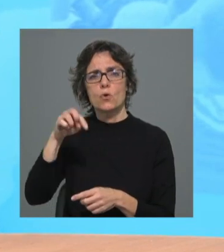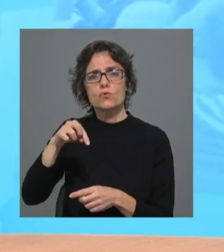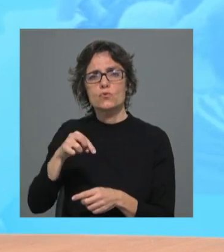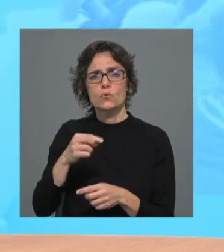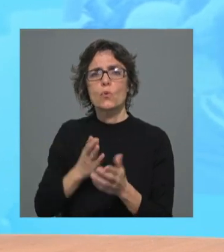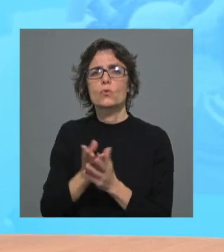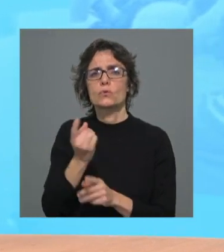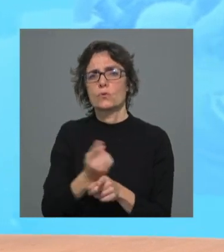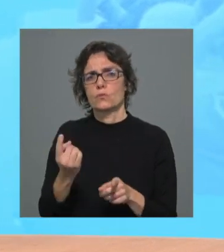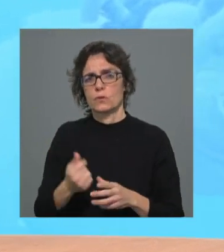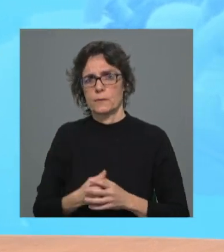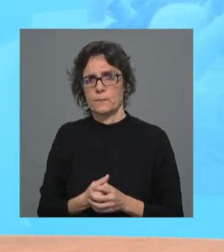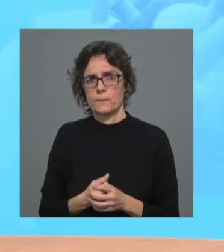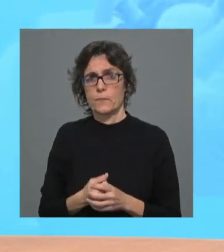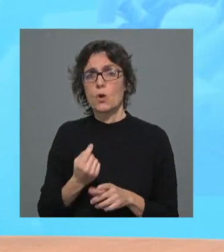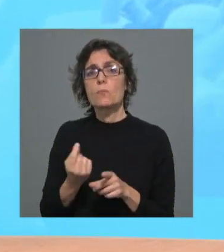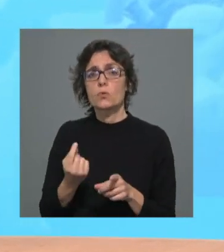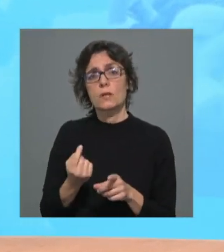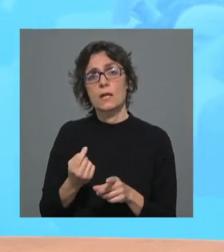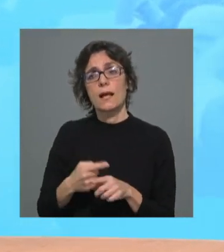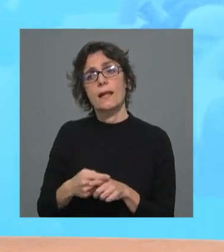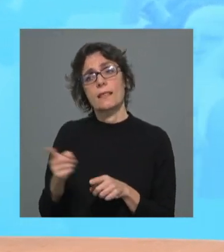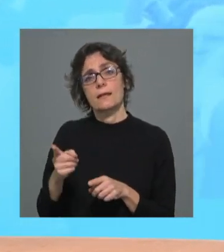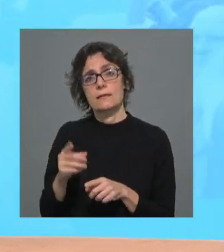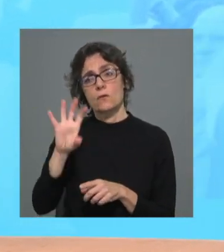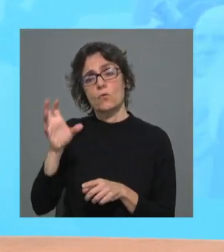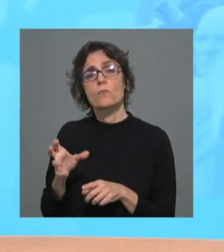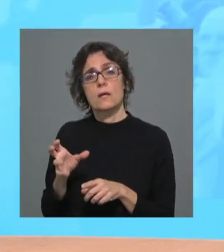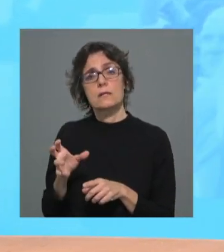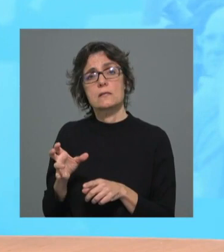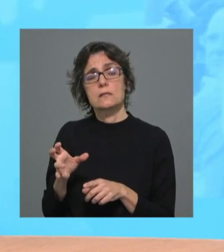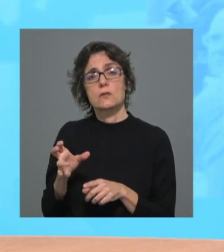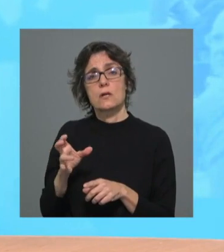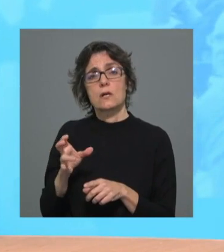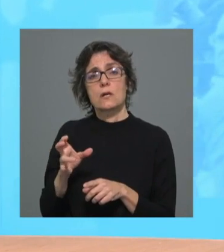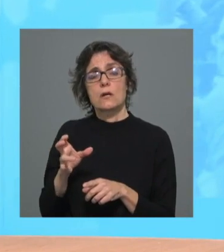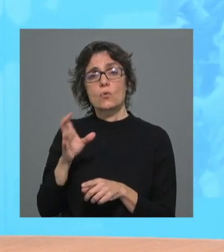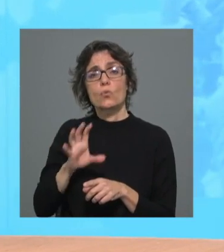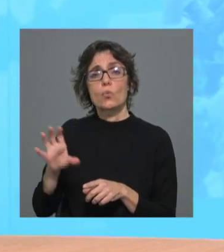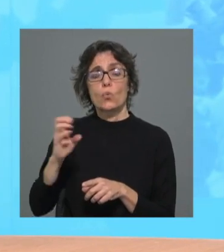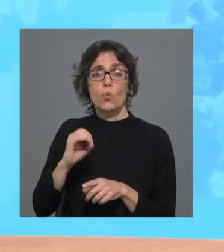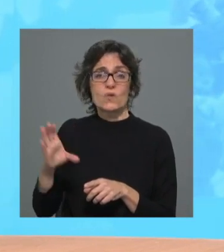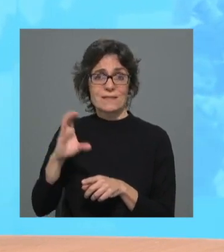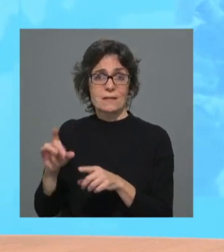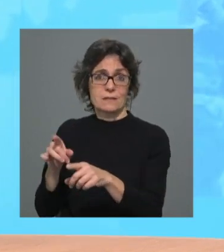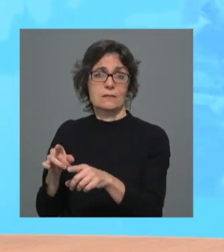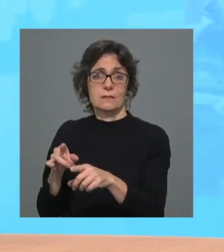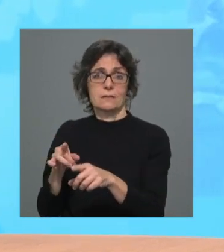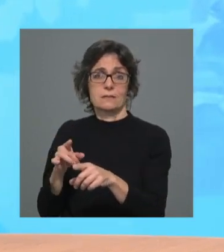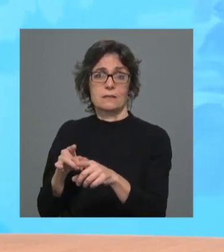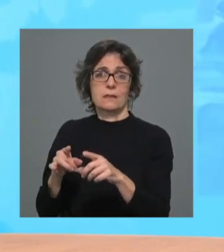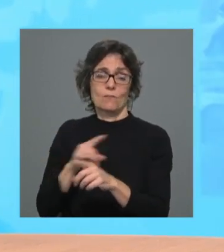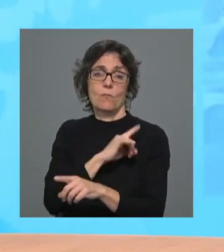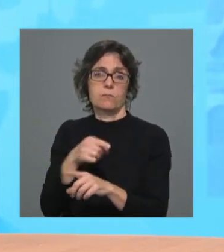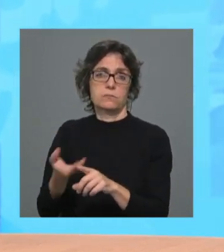armamento de países ocidentais ou das grandes potências, não digo que sejam todas do Ocidente, mas das